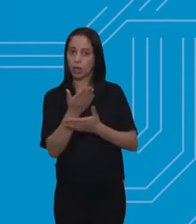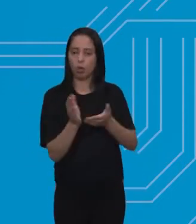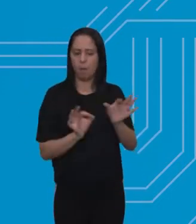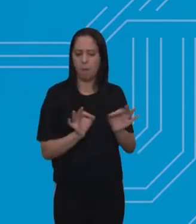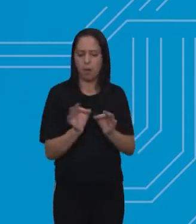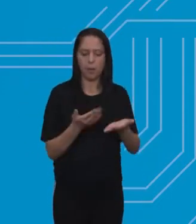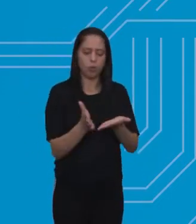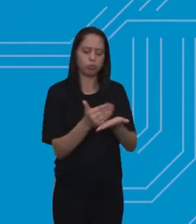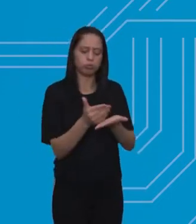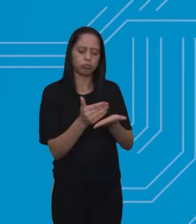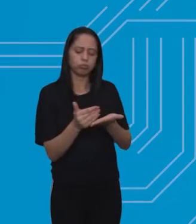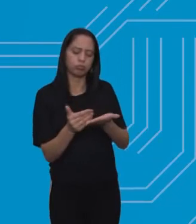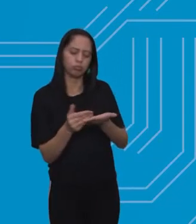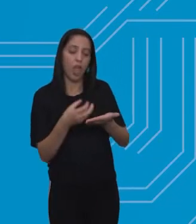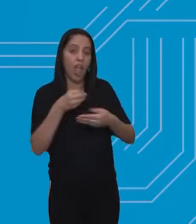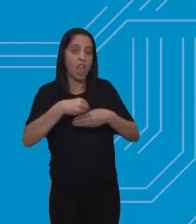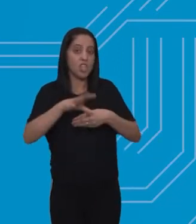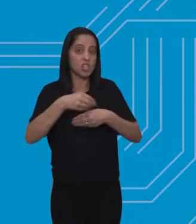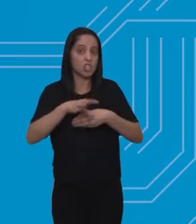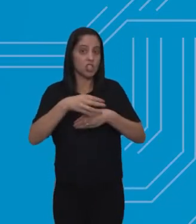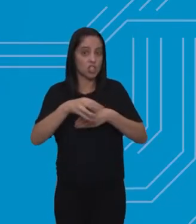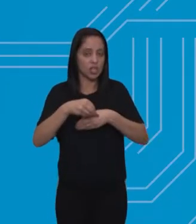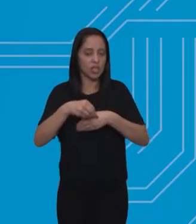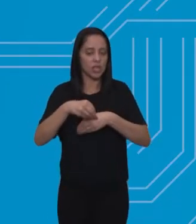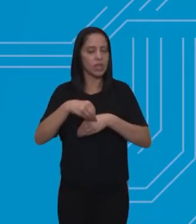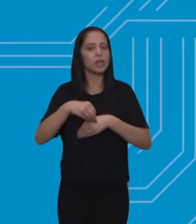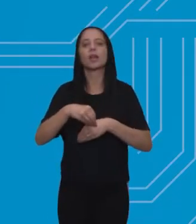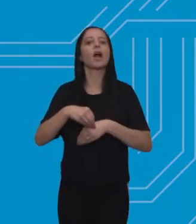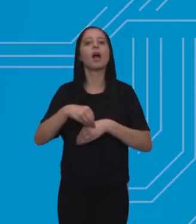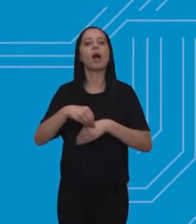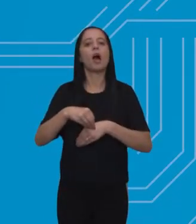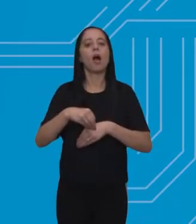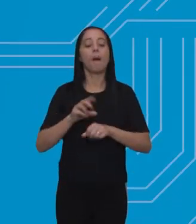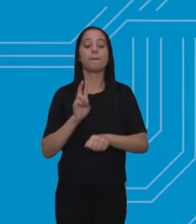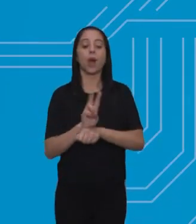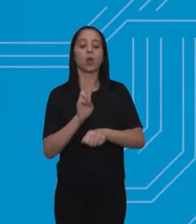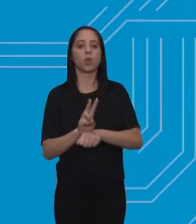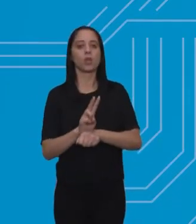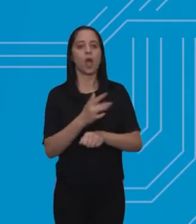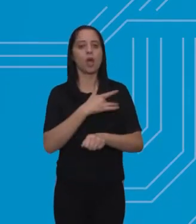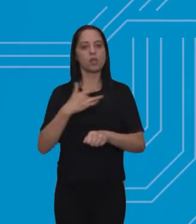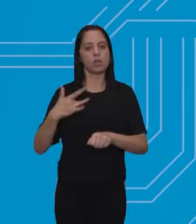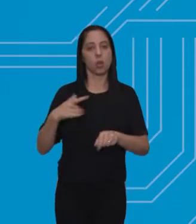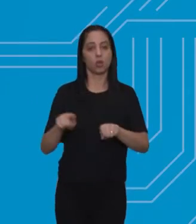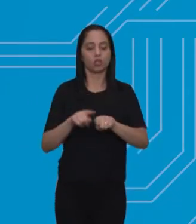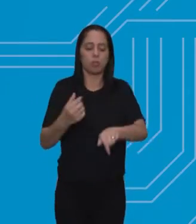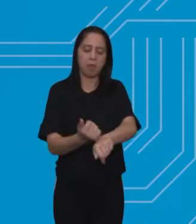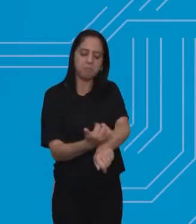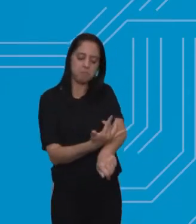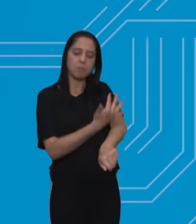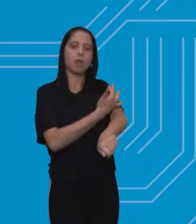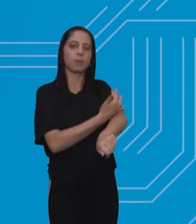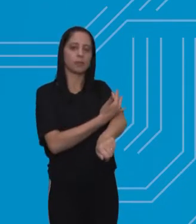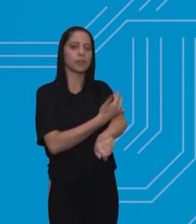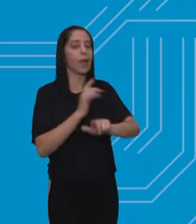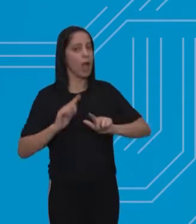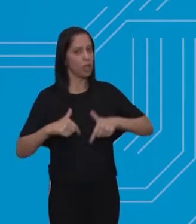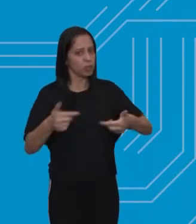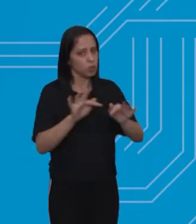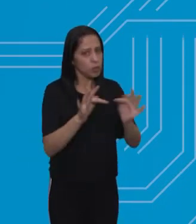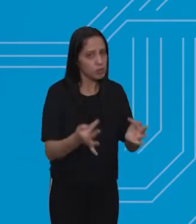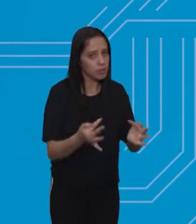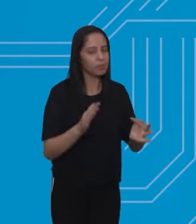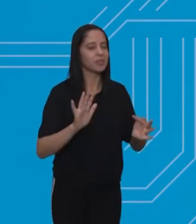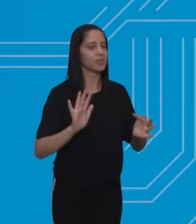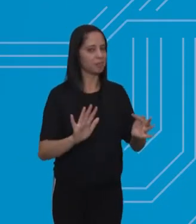orientações e dicas para garantir a segurança EA saúde física e emocional dos pequenos ações simples mas que